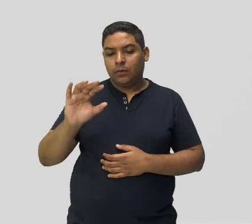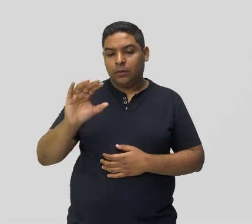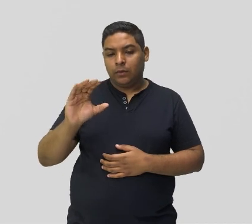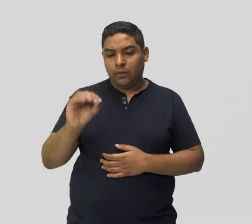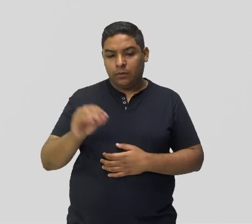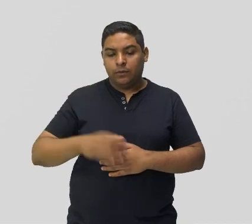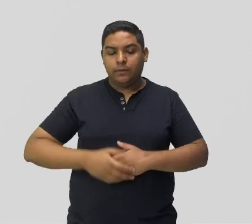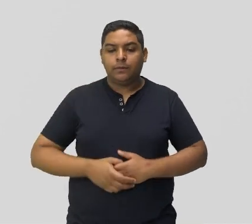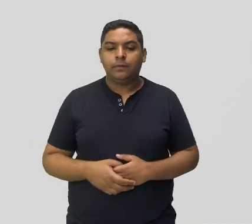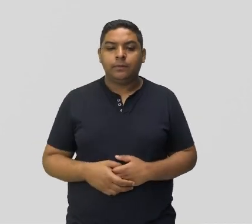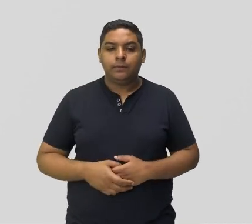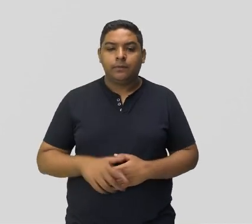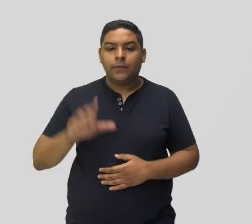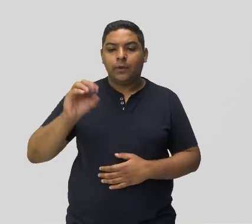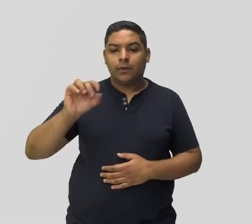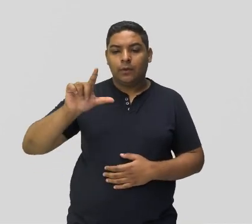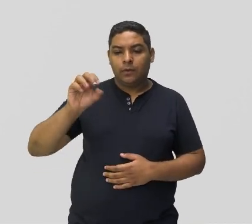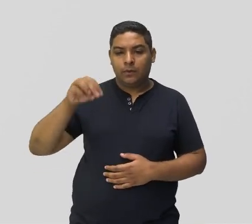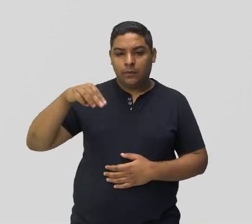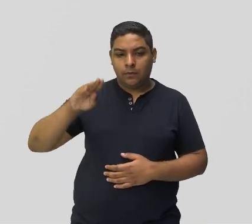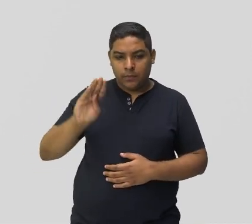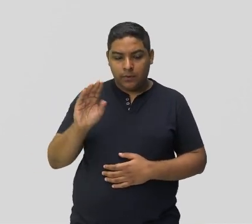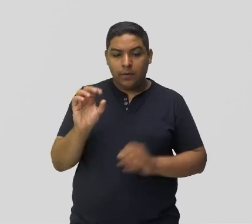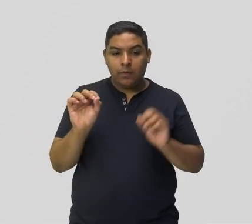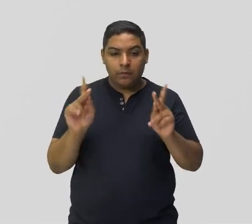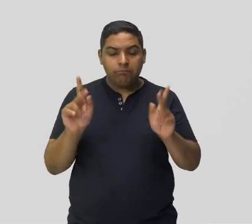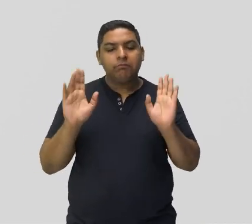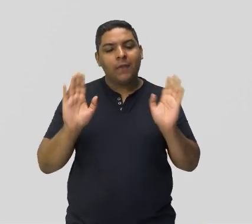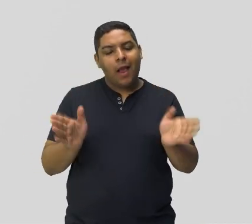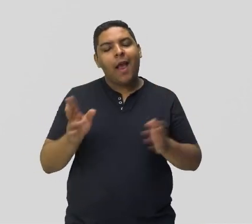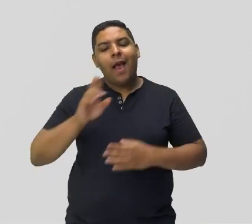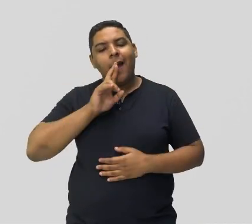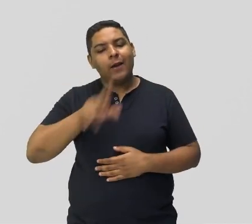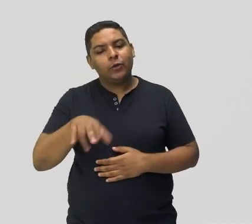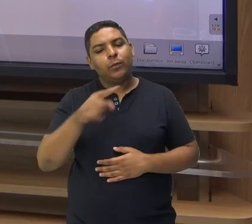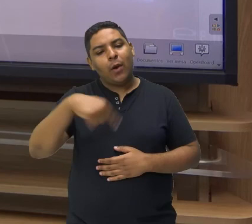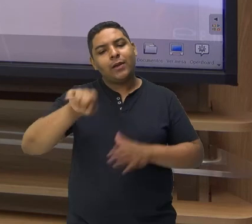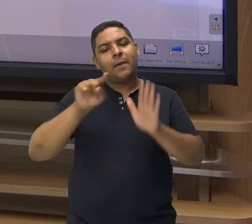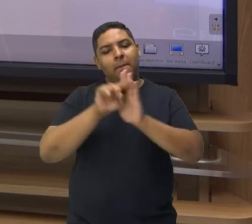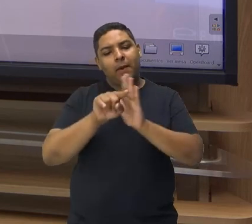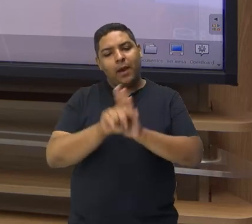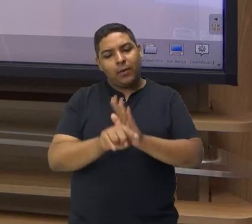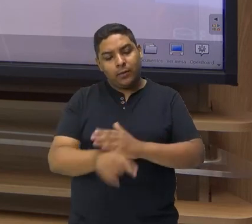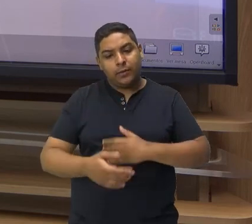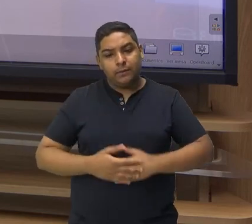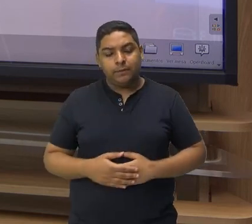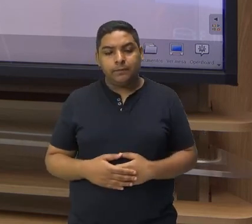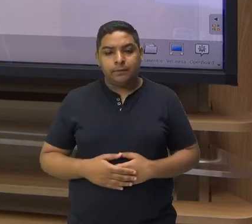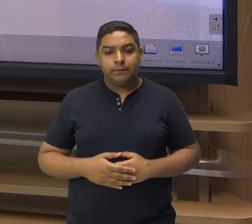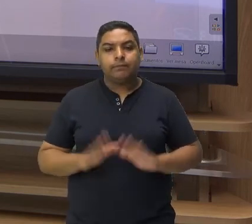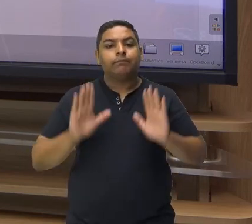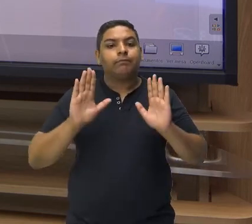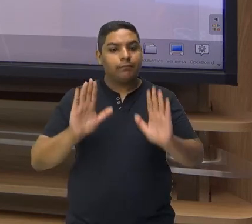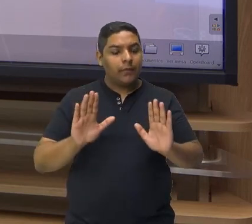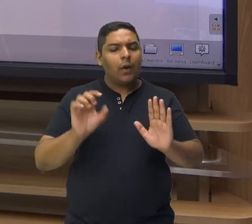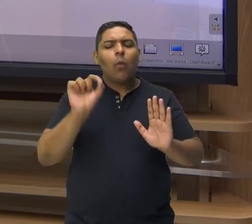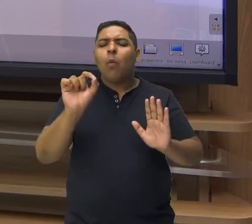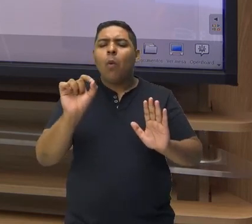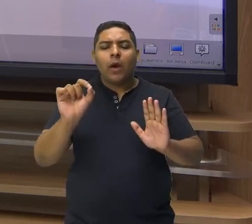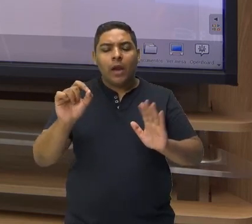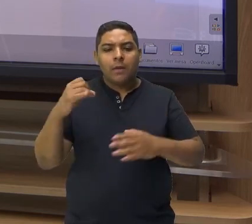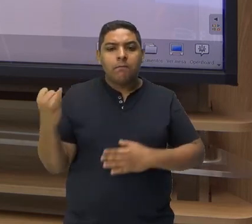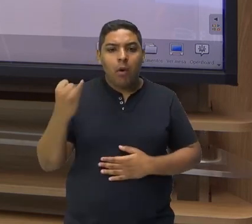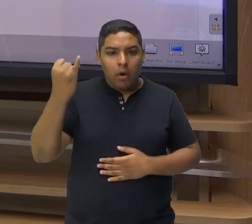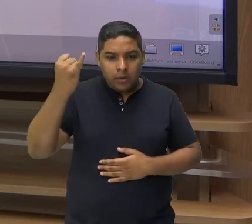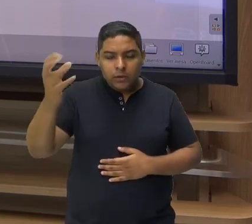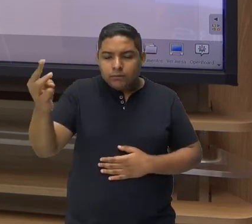microcoulomb. Beleza? Então, tá aí, olha, a resposta das nossas questões. Olha só, o que é importante ficar aí